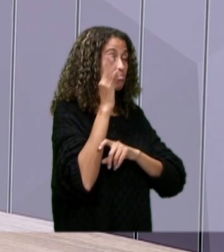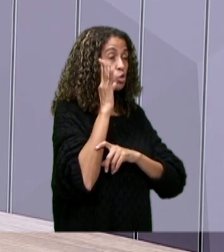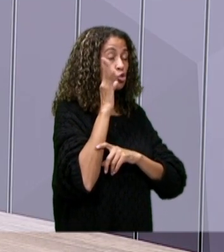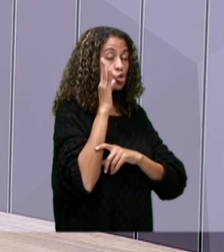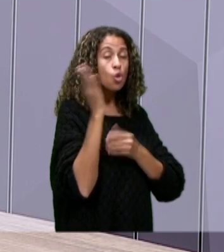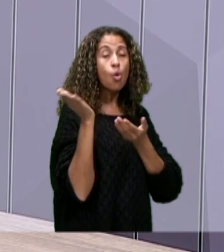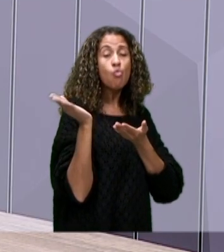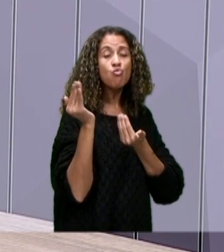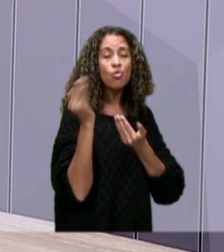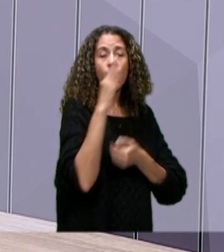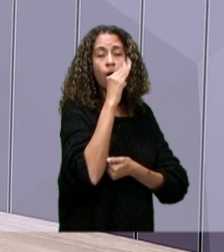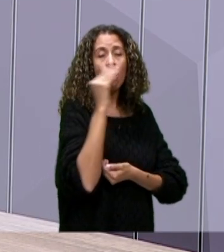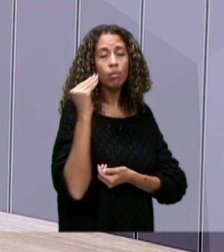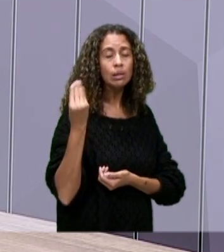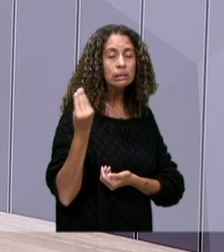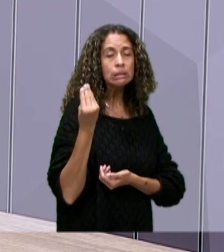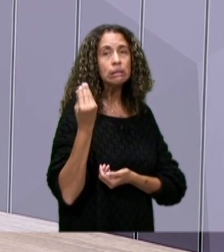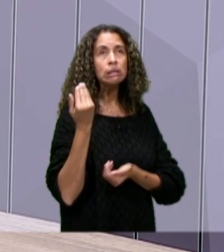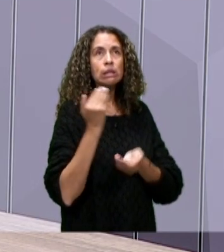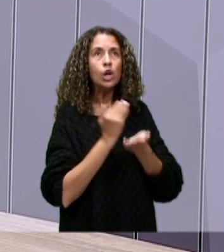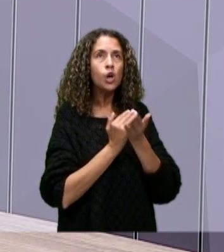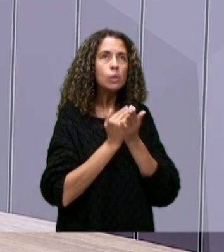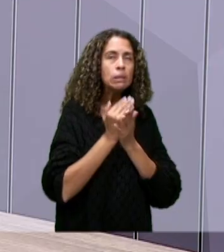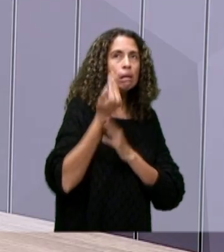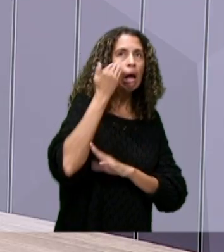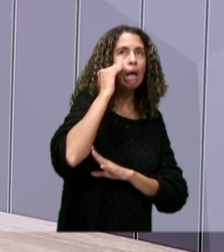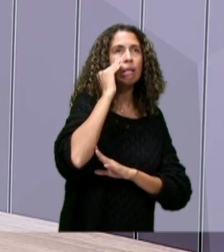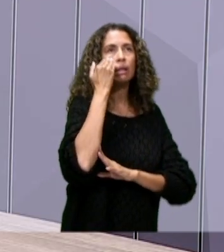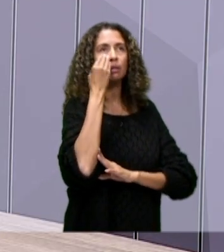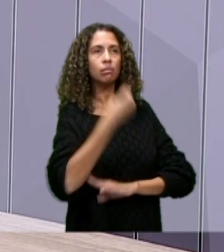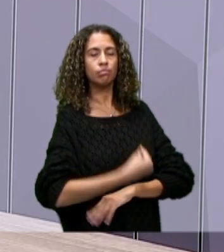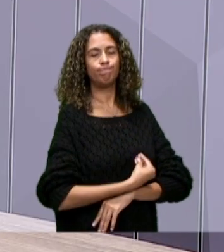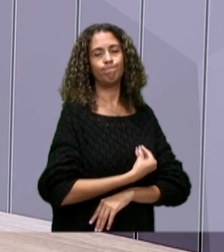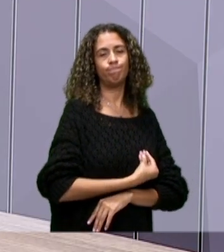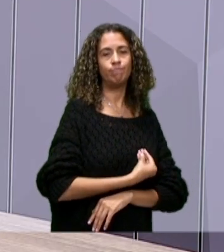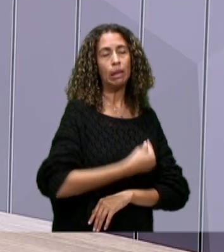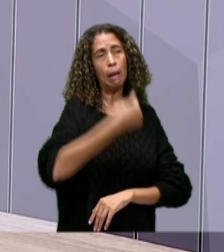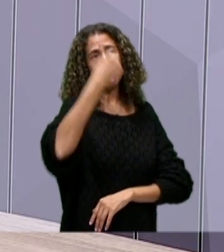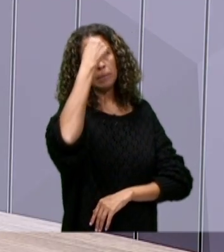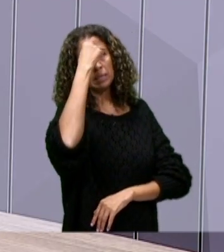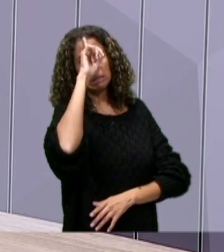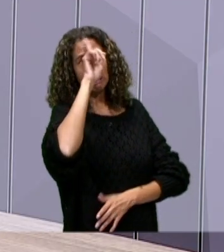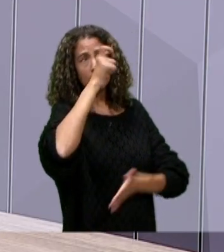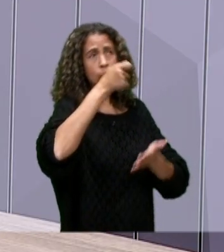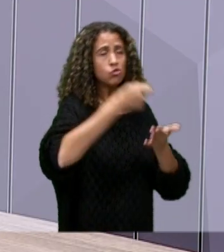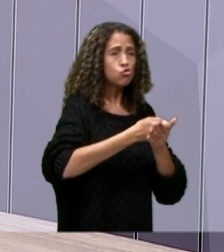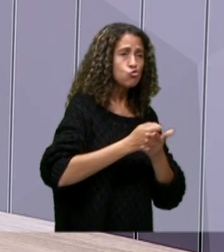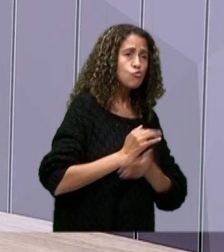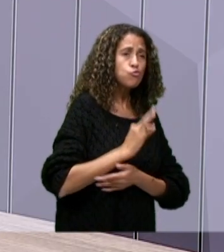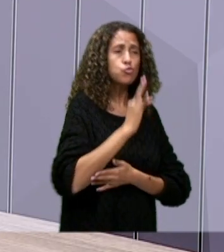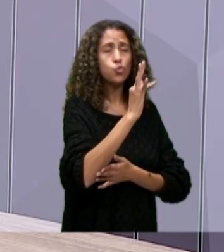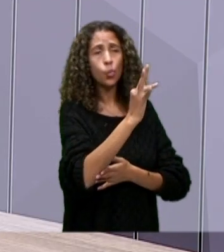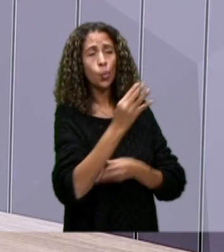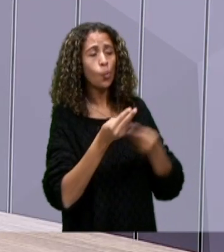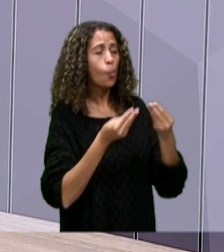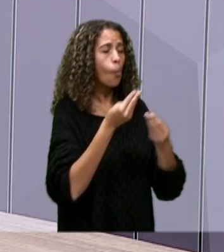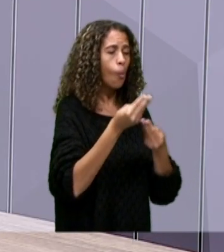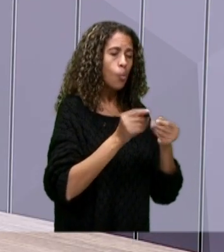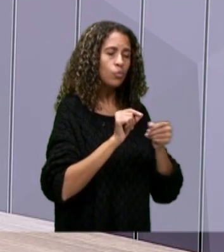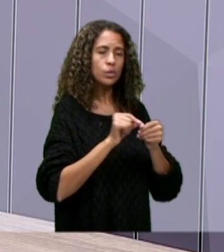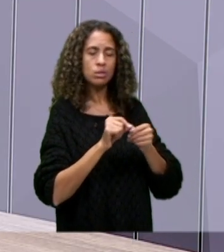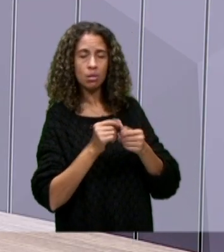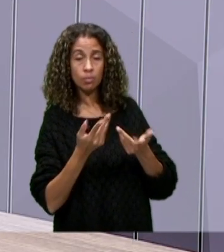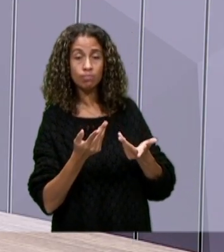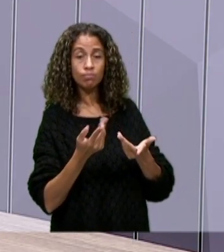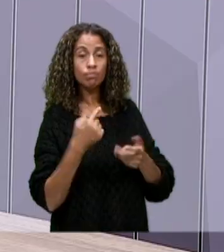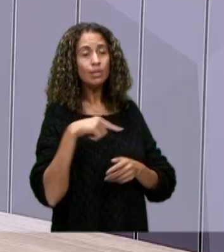estão começando a pensar a vida, o que querem, como querem construir o mundo,